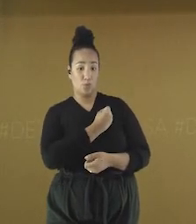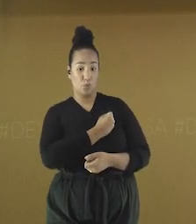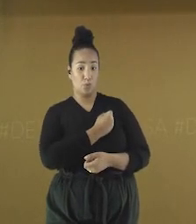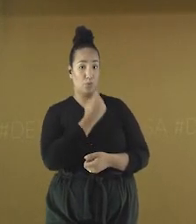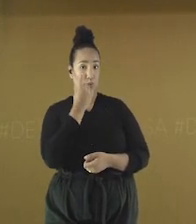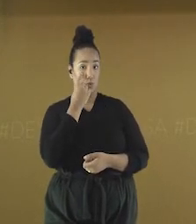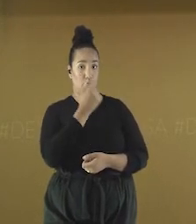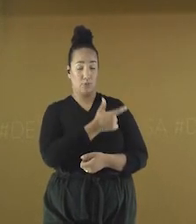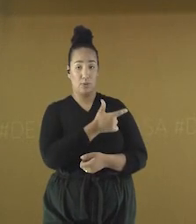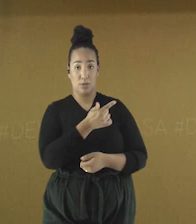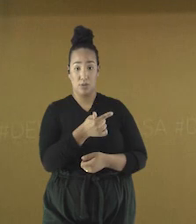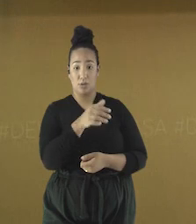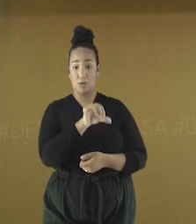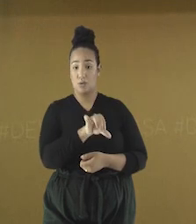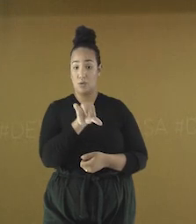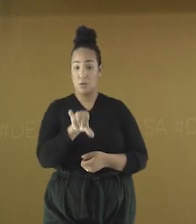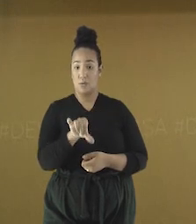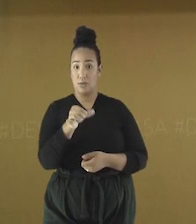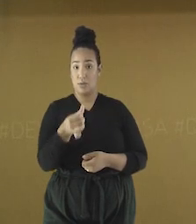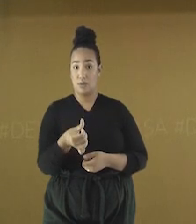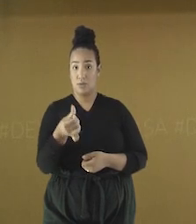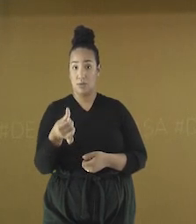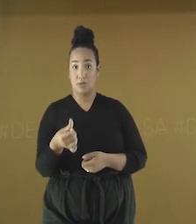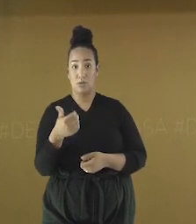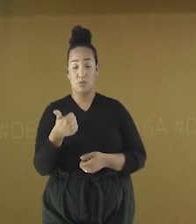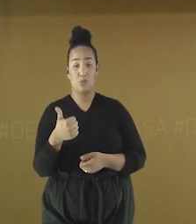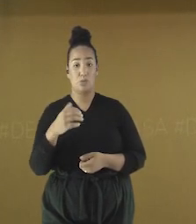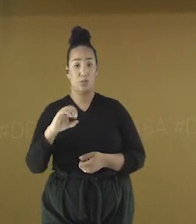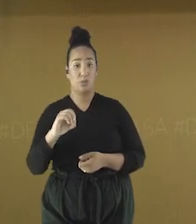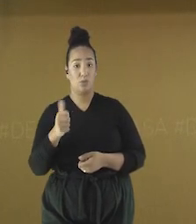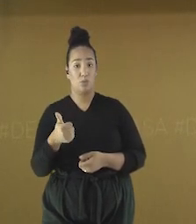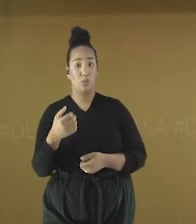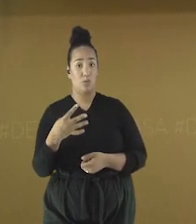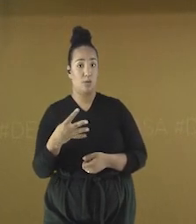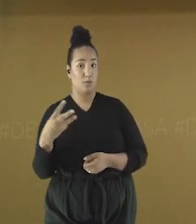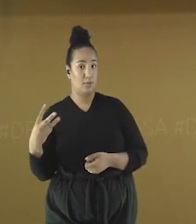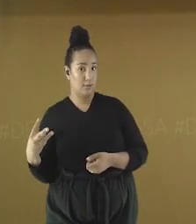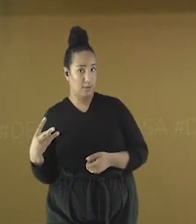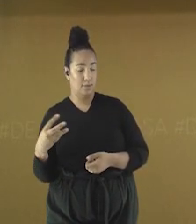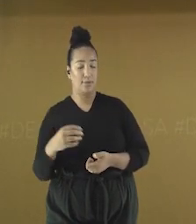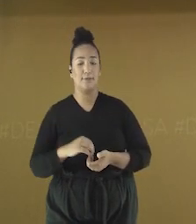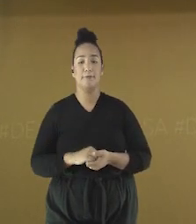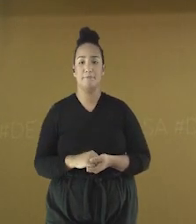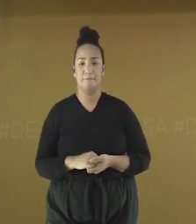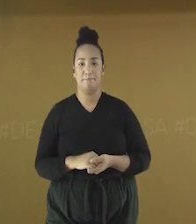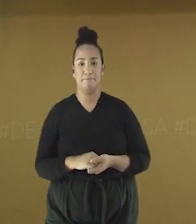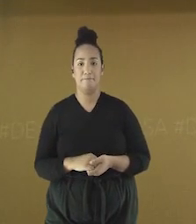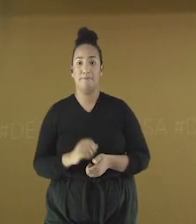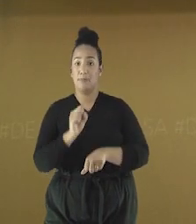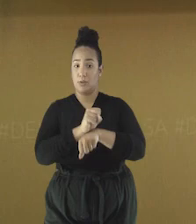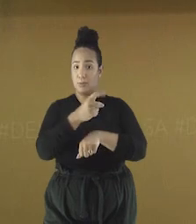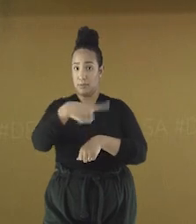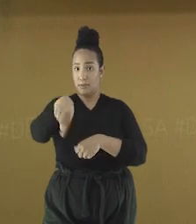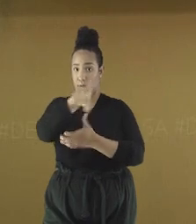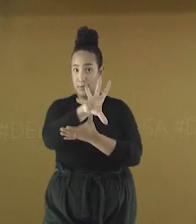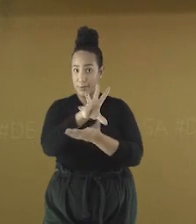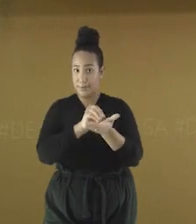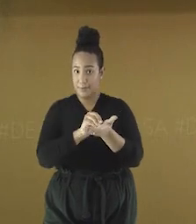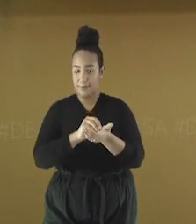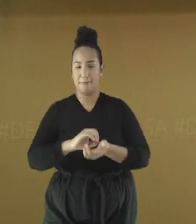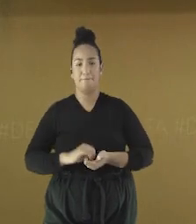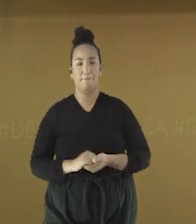aqui, 27 99 66 101 43. Vou dar um tempinho para vocês